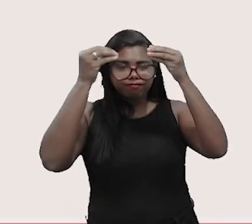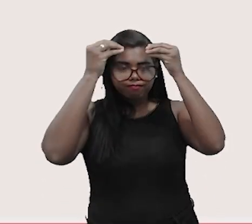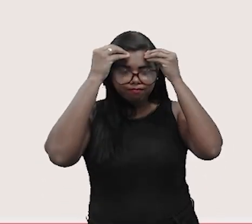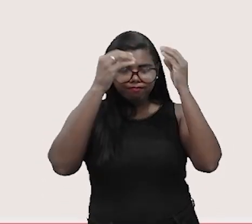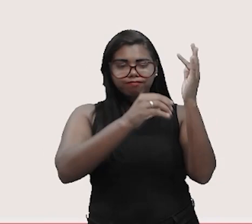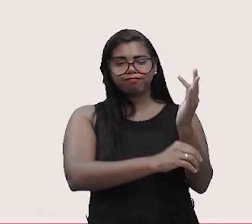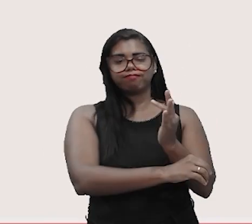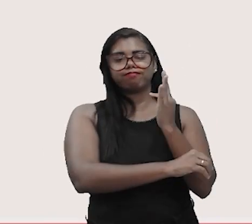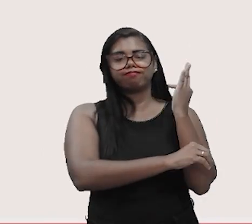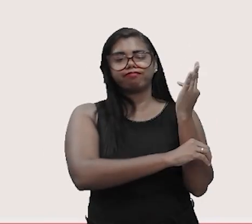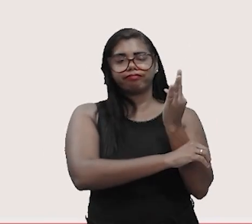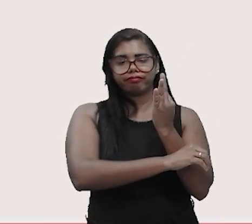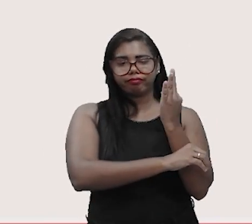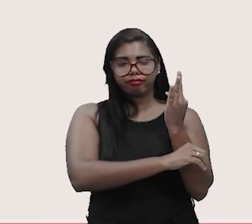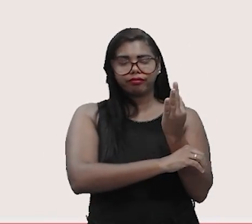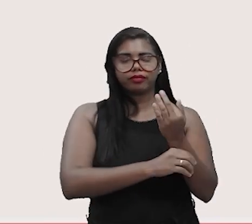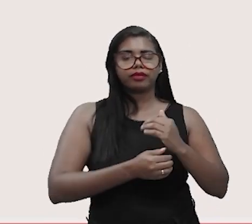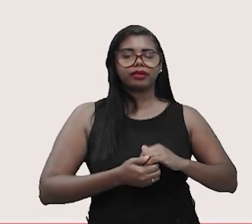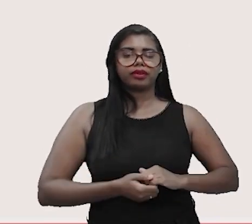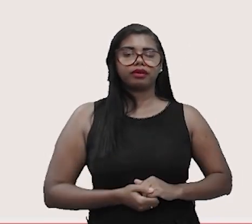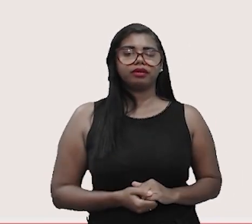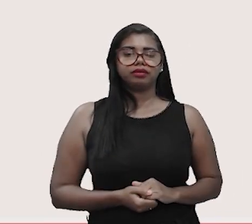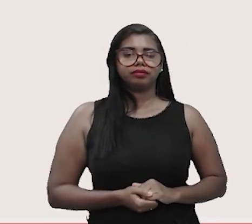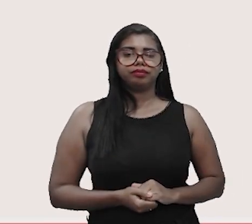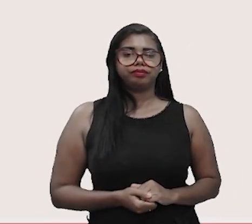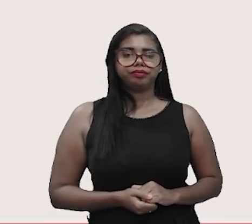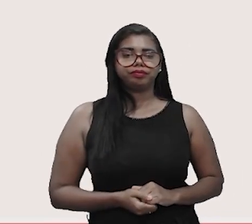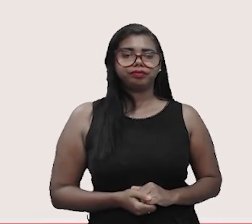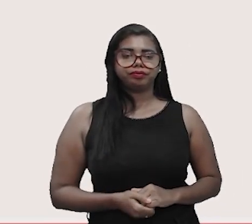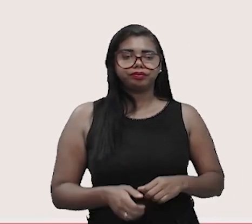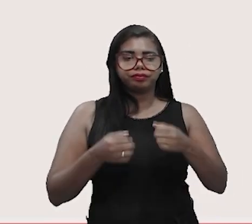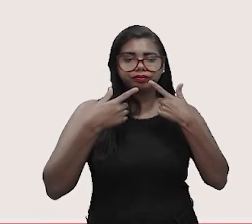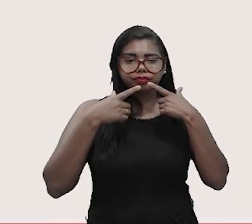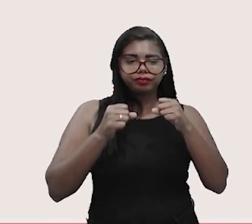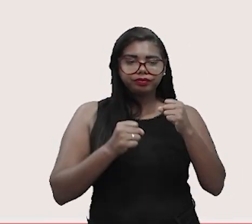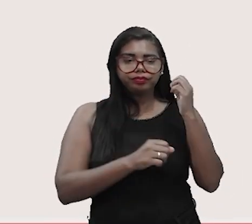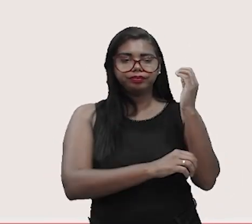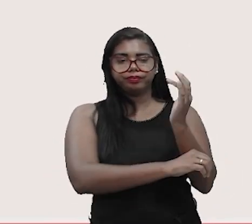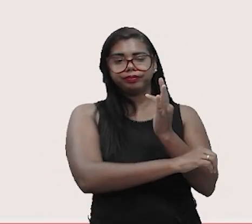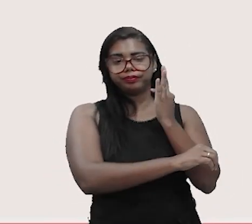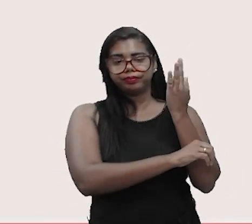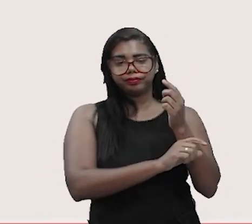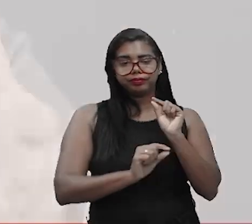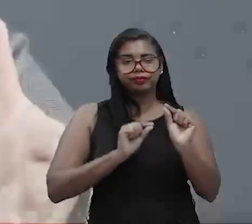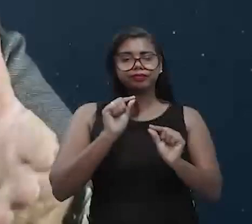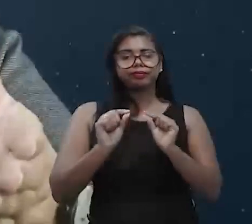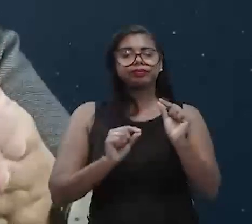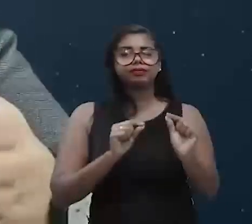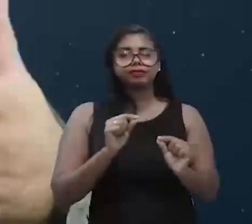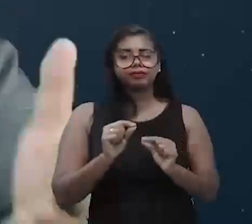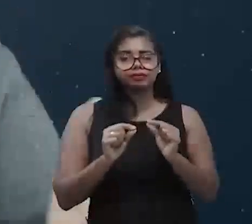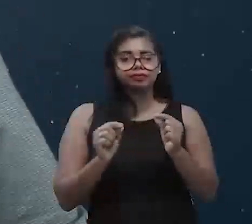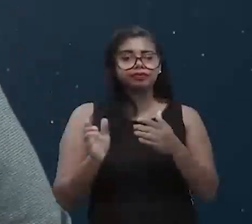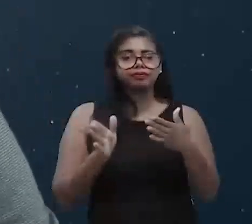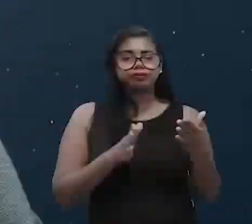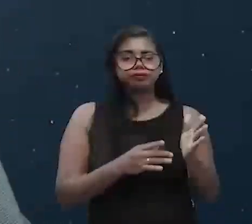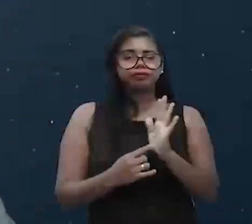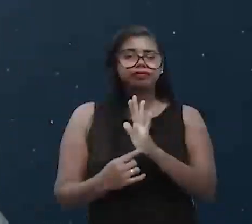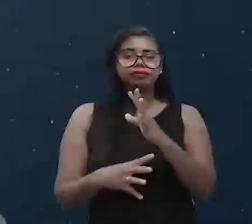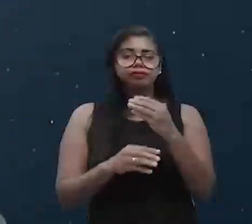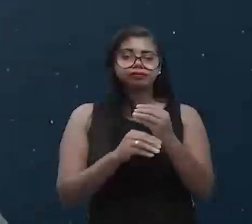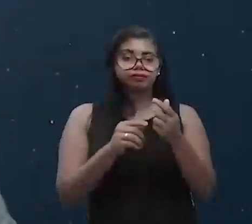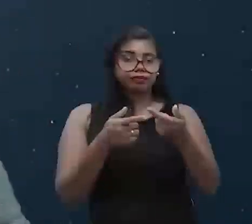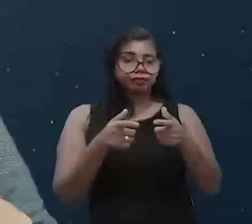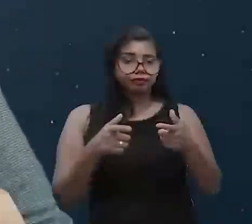formal. Essa linguagem formal é aquela que segue os preceitos gramaticais,